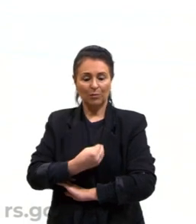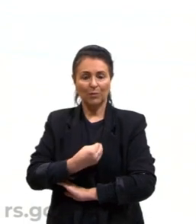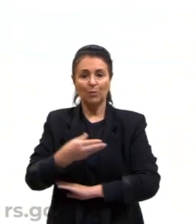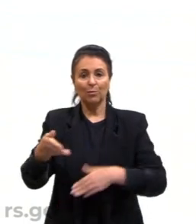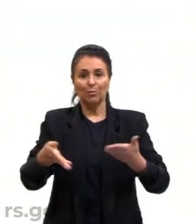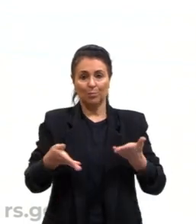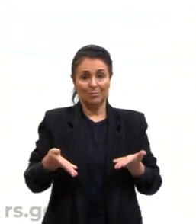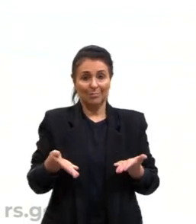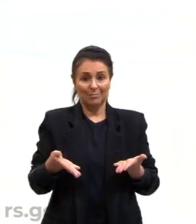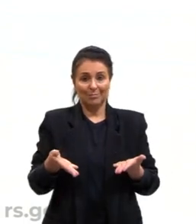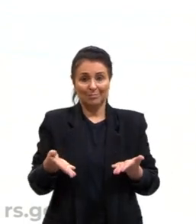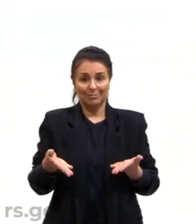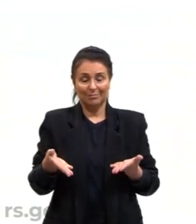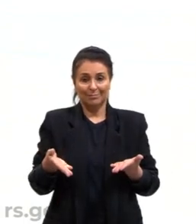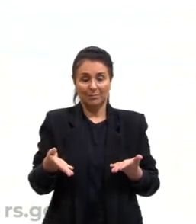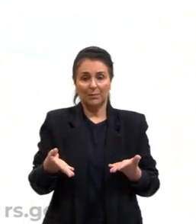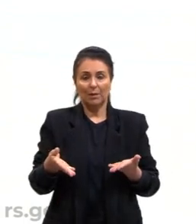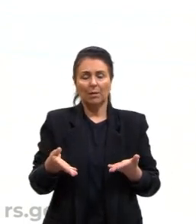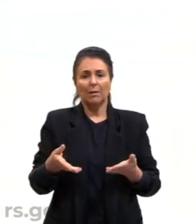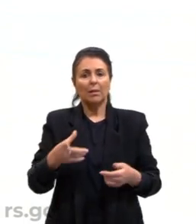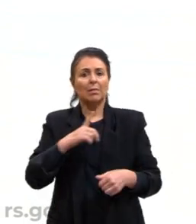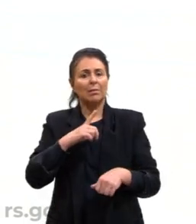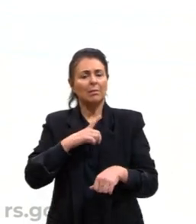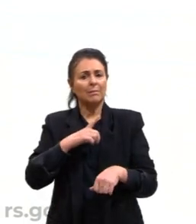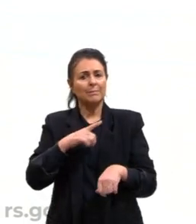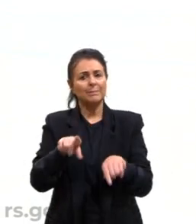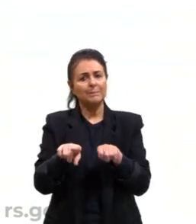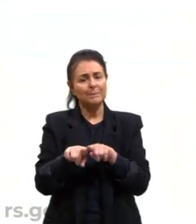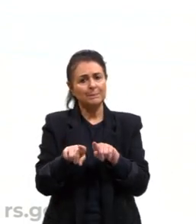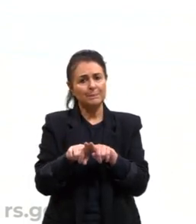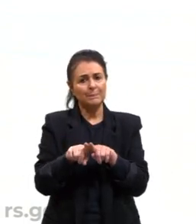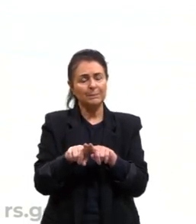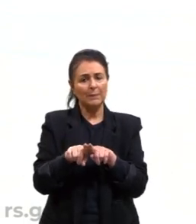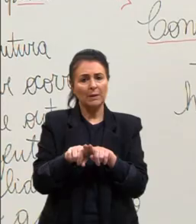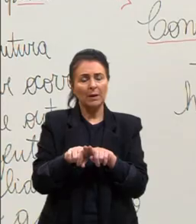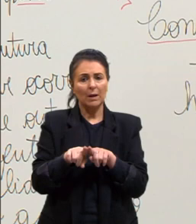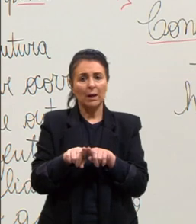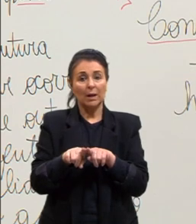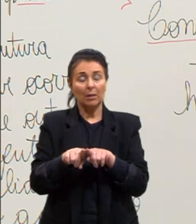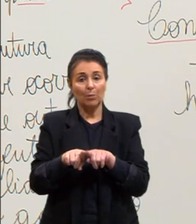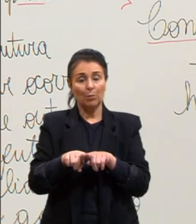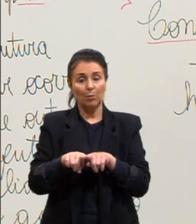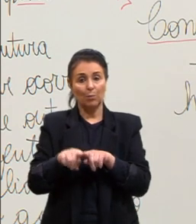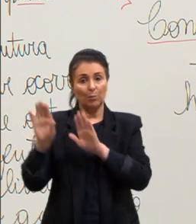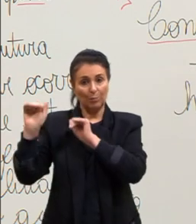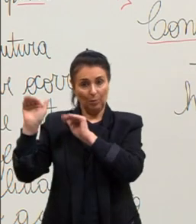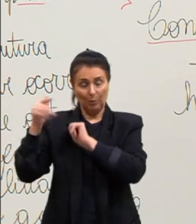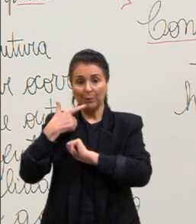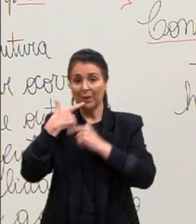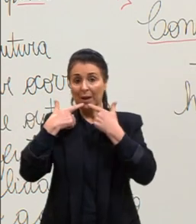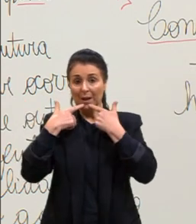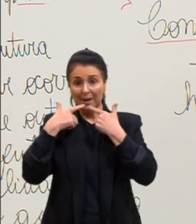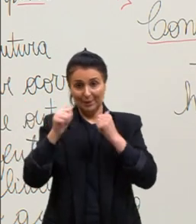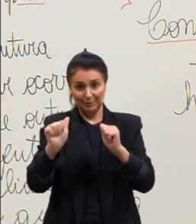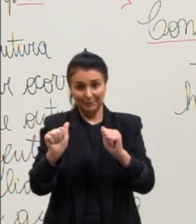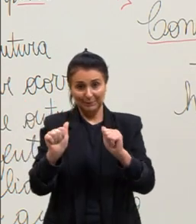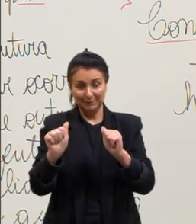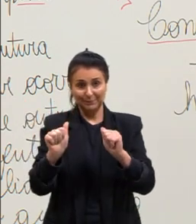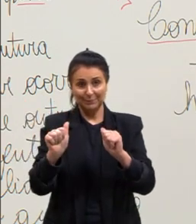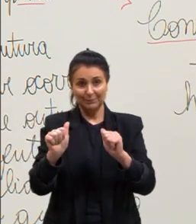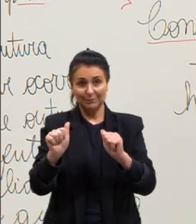agora temos gente na língua espanhola e